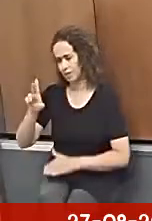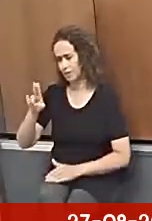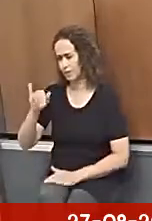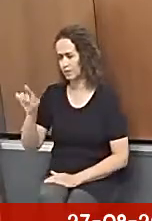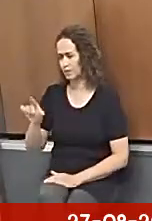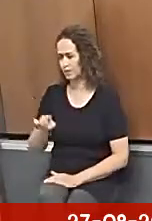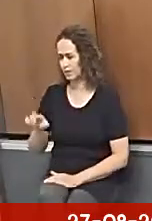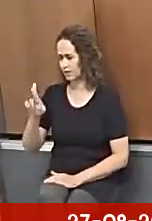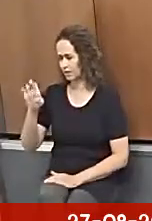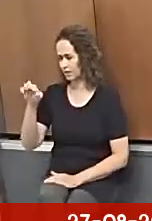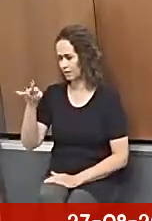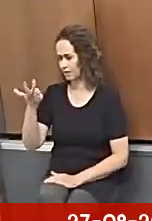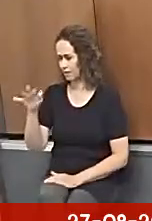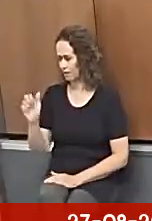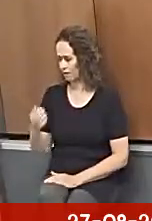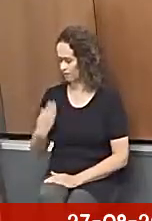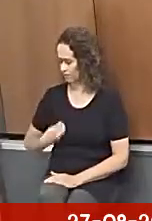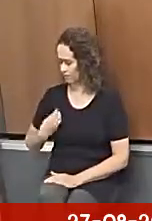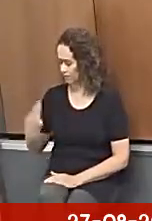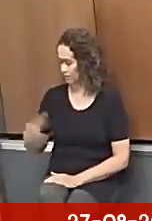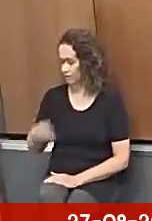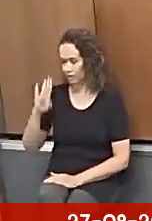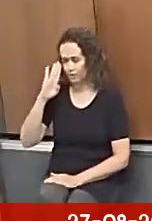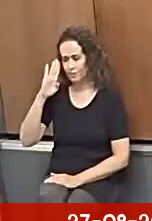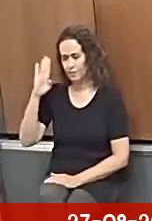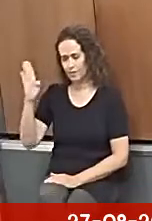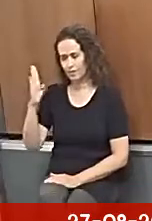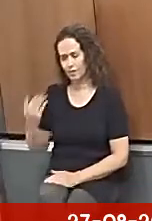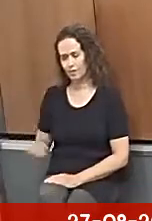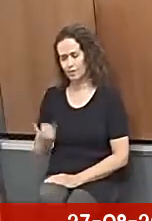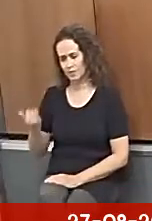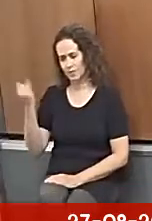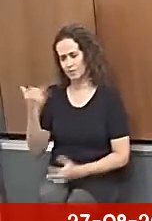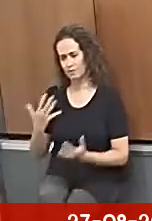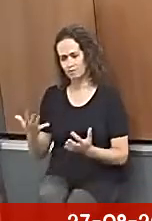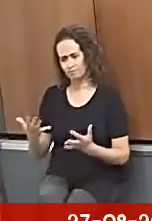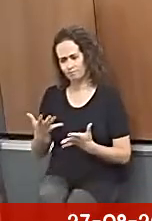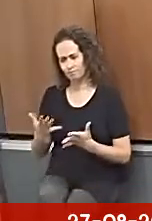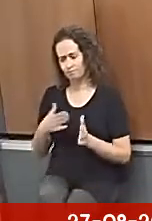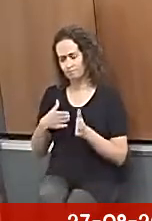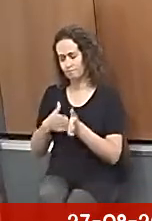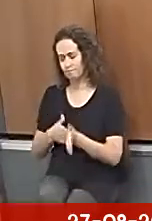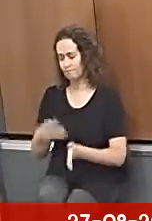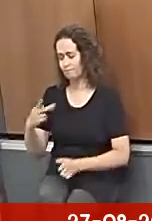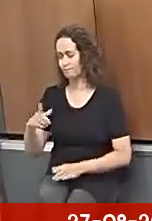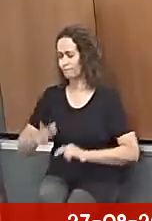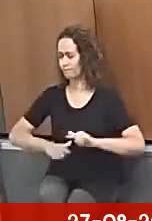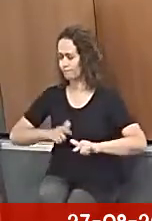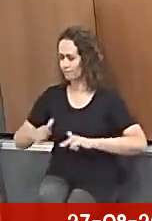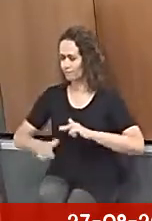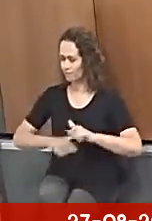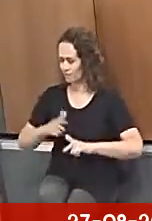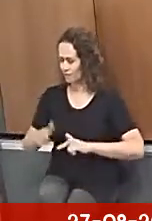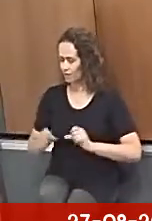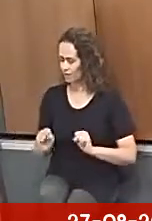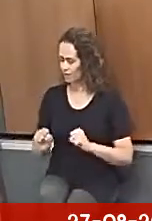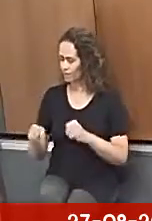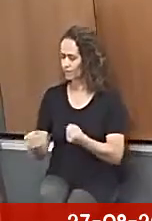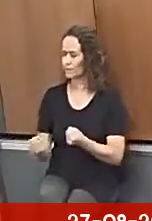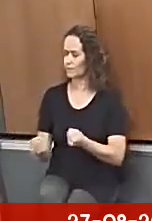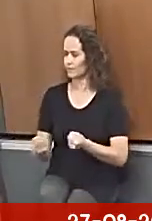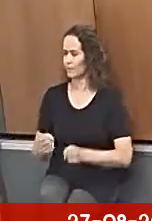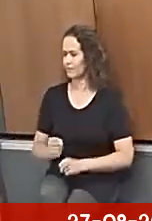participação aqui é fundamental e nós temos acompanhado o seu trabalho em prol da causa na defensoria pública de minas gerais